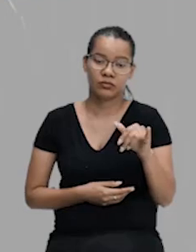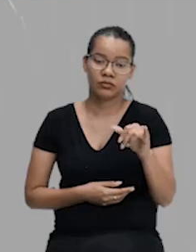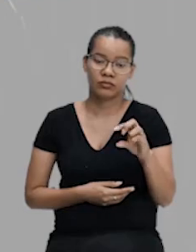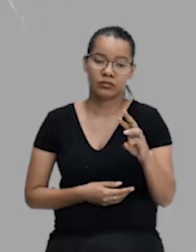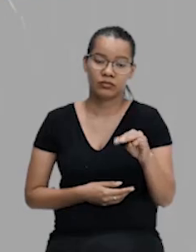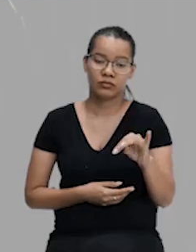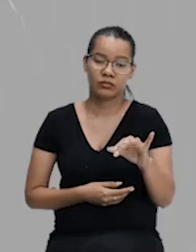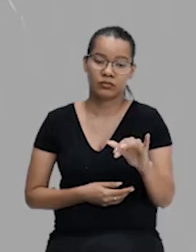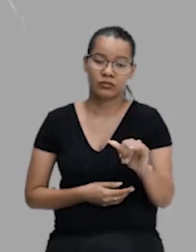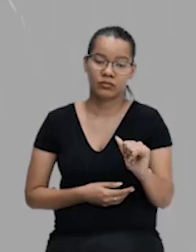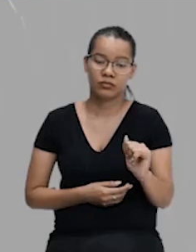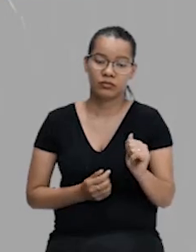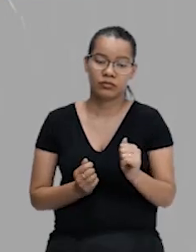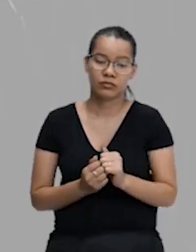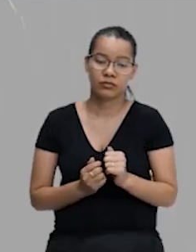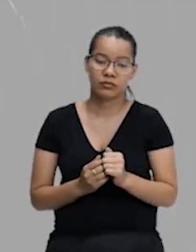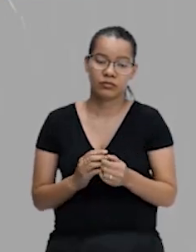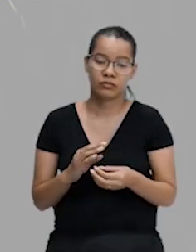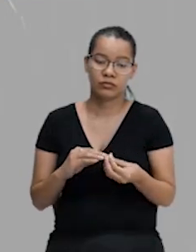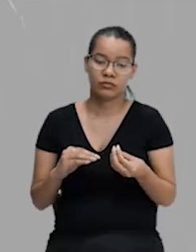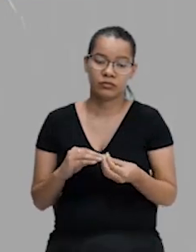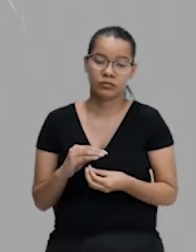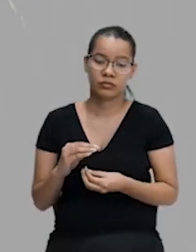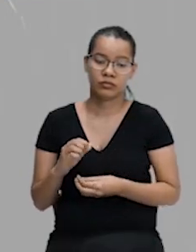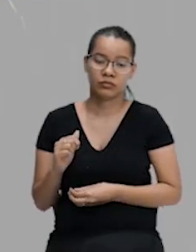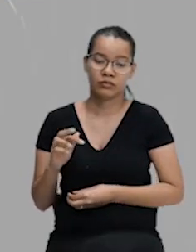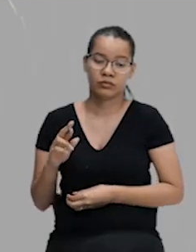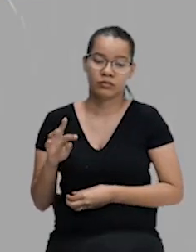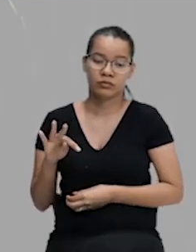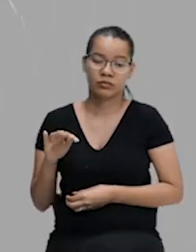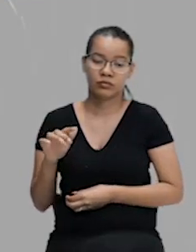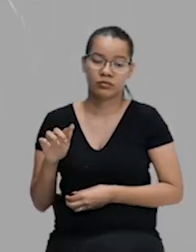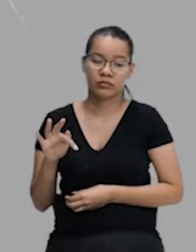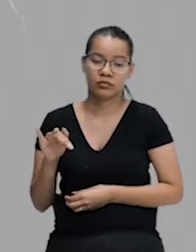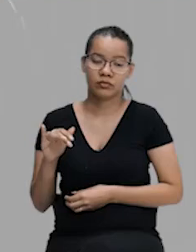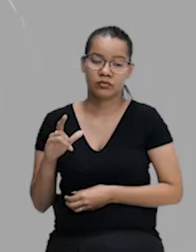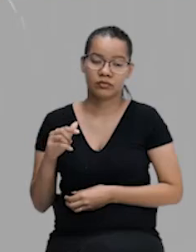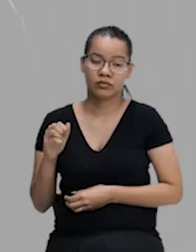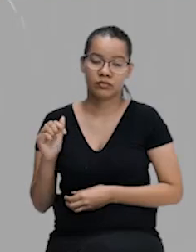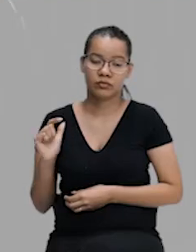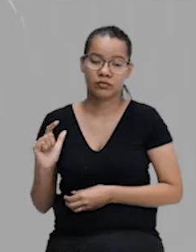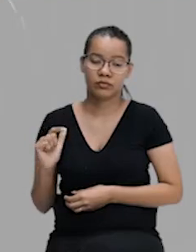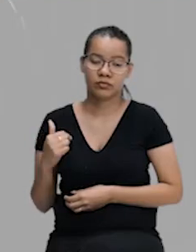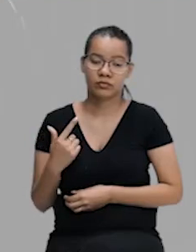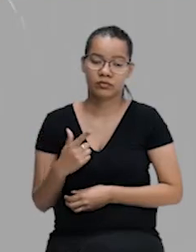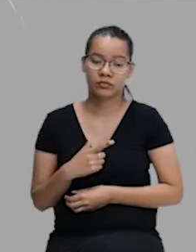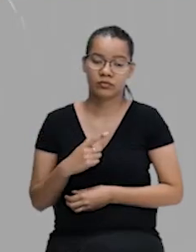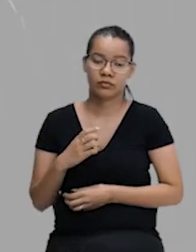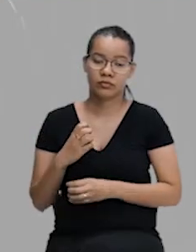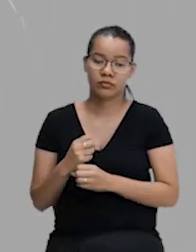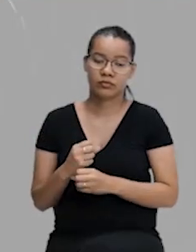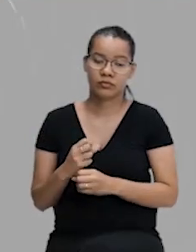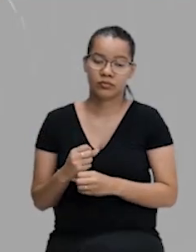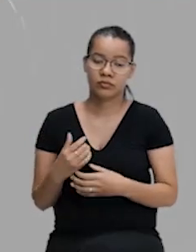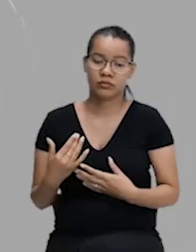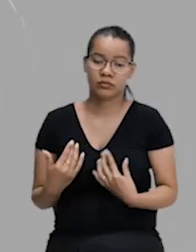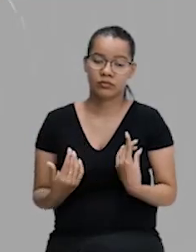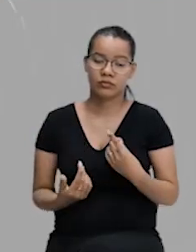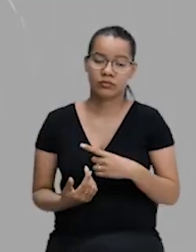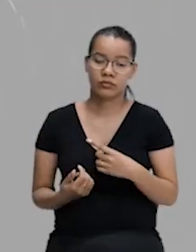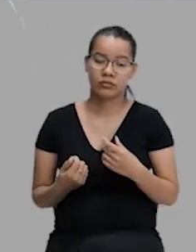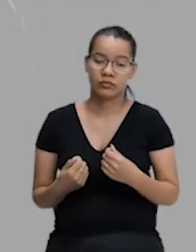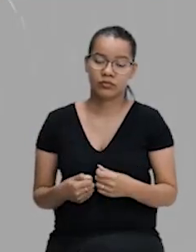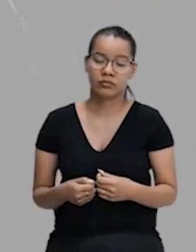a formação, né, a formulação artificial dessas essências. Então, a gente